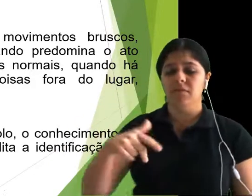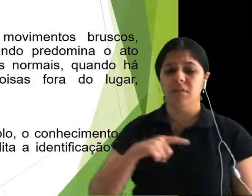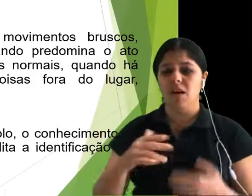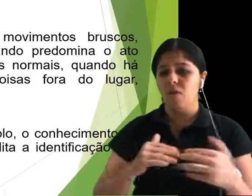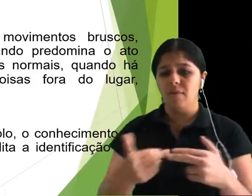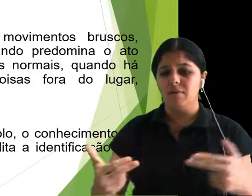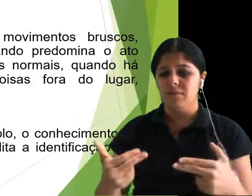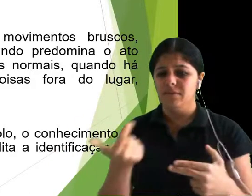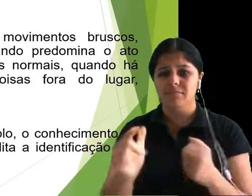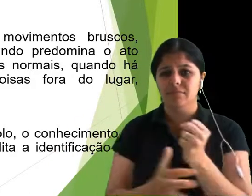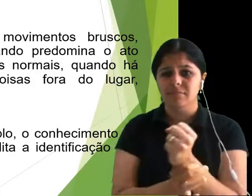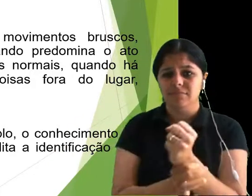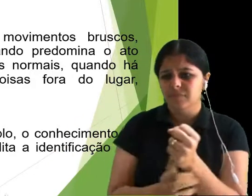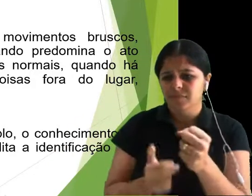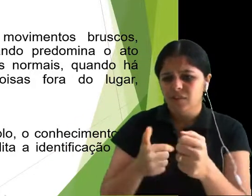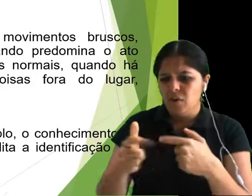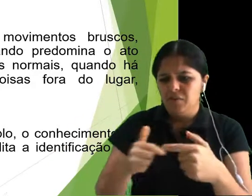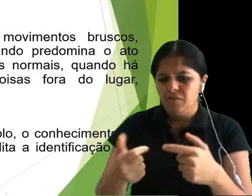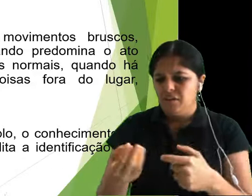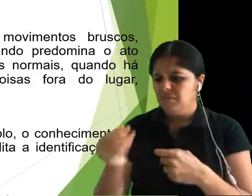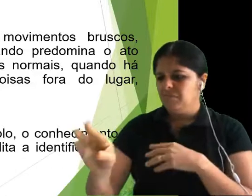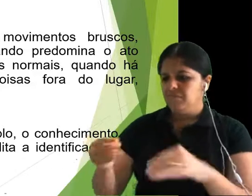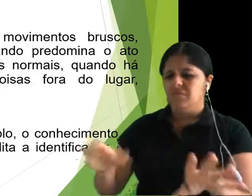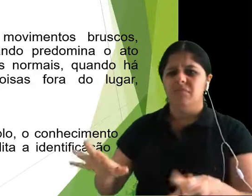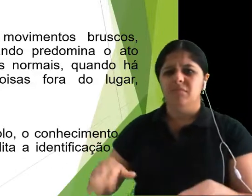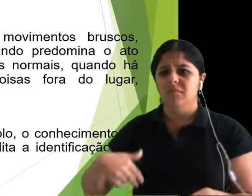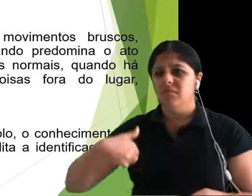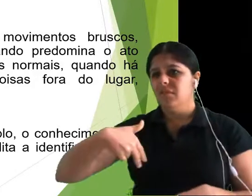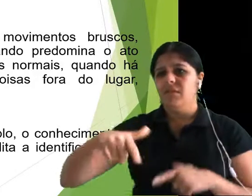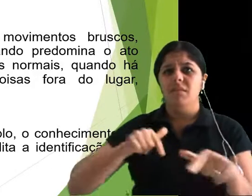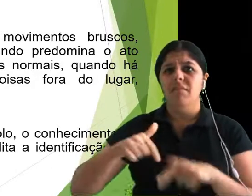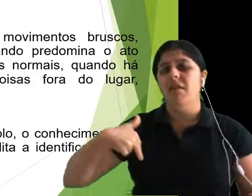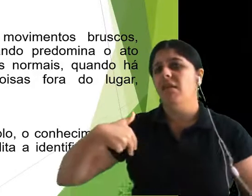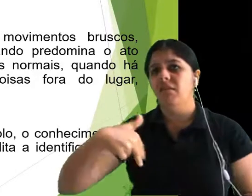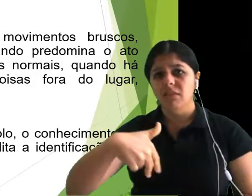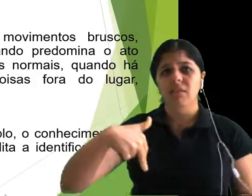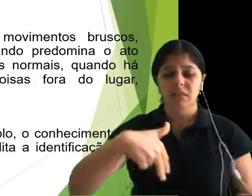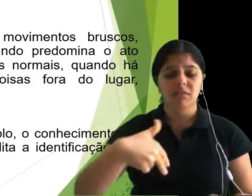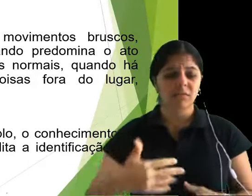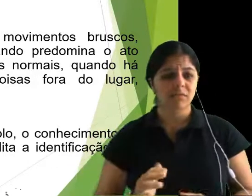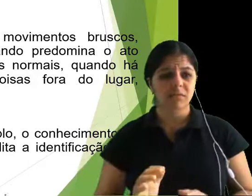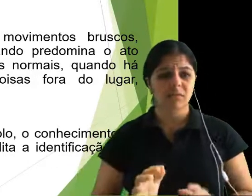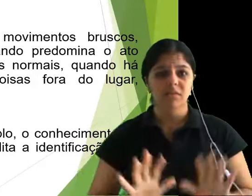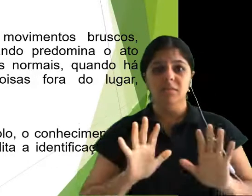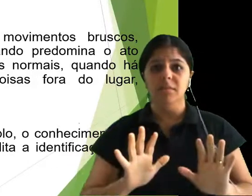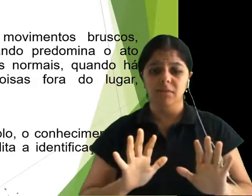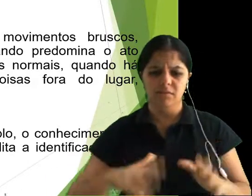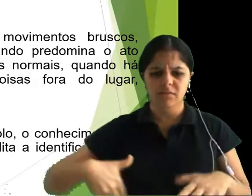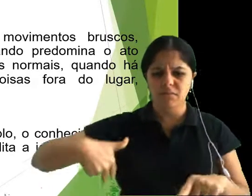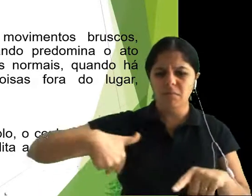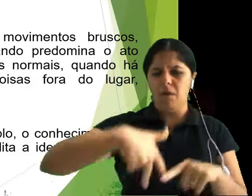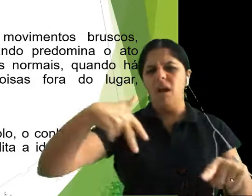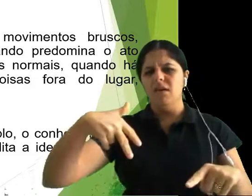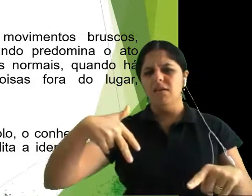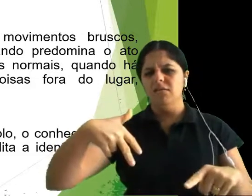insegura, por exemplo, coisas fora do lugar. Você está no seu ambiente de trabalho, você sempre passa lá todo dia, aí de repente você vai e pum, bate